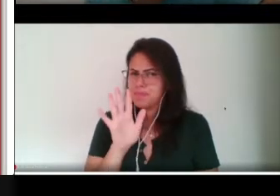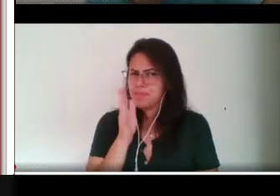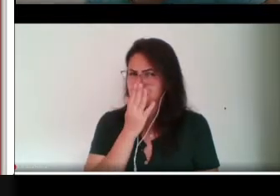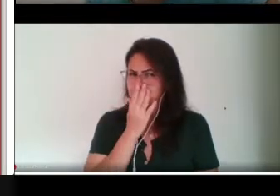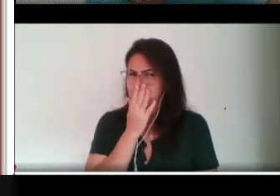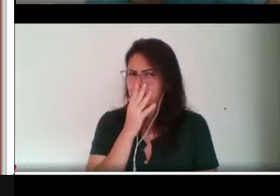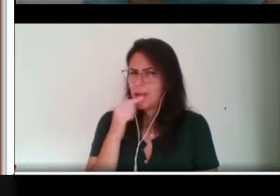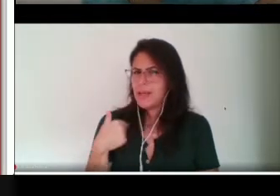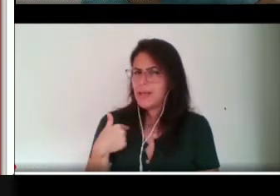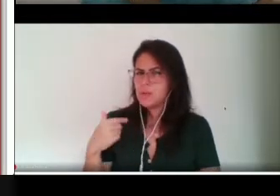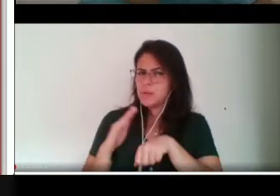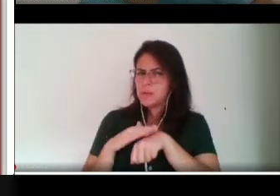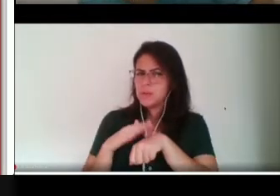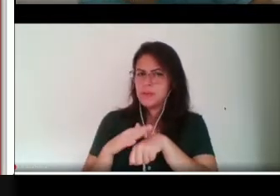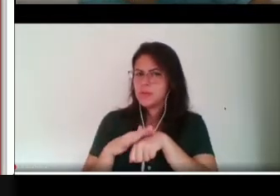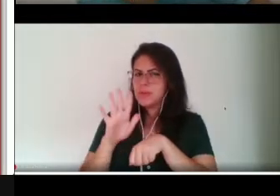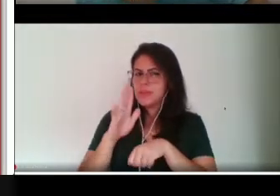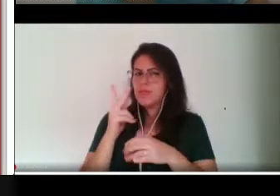é menos J.